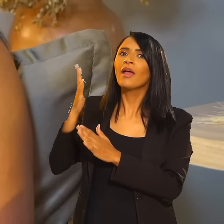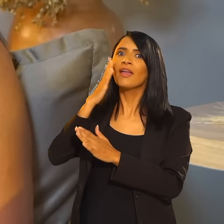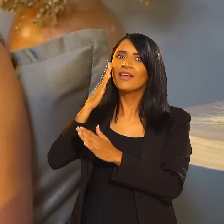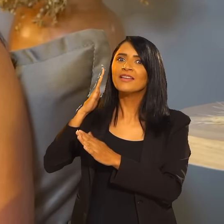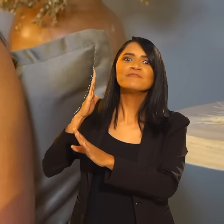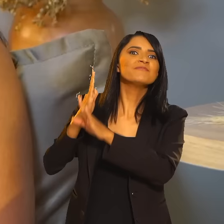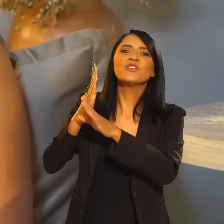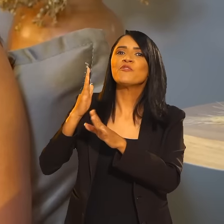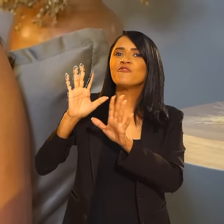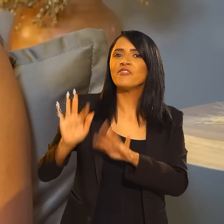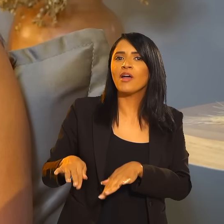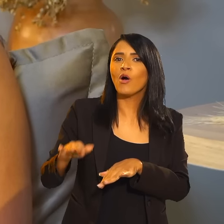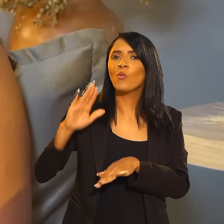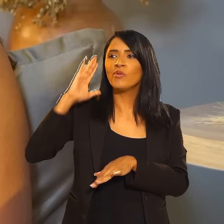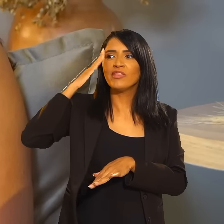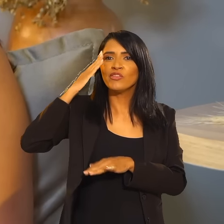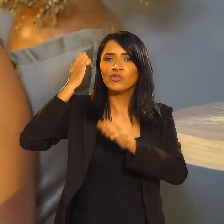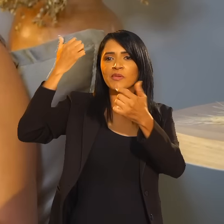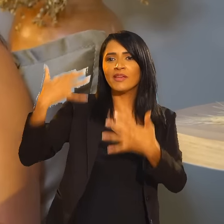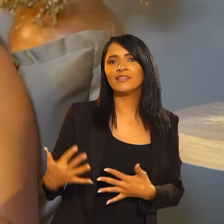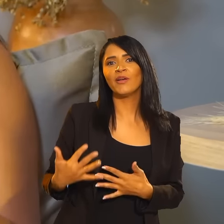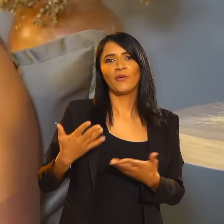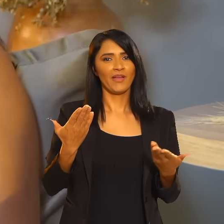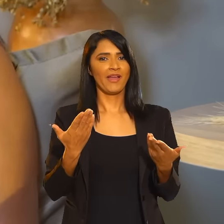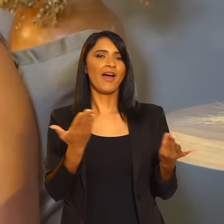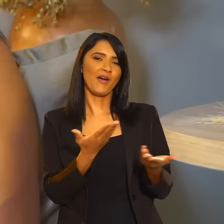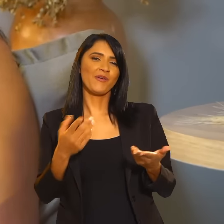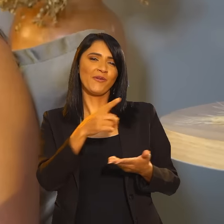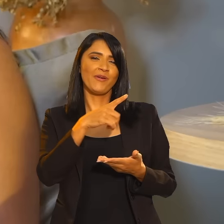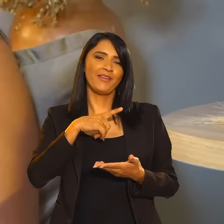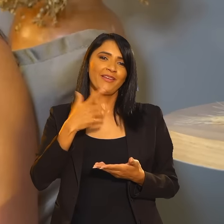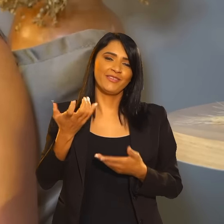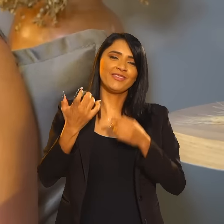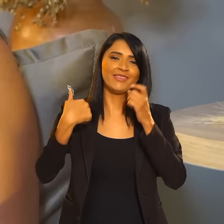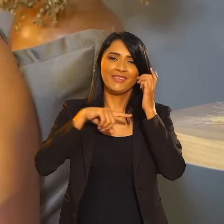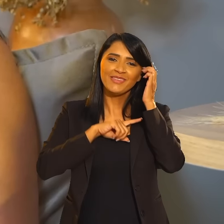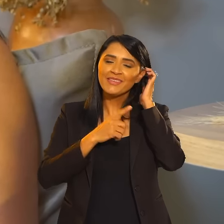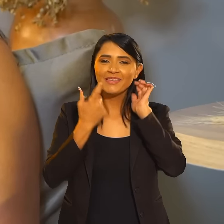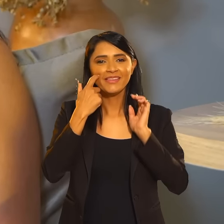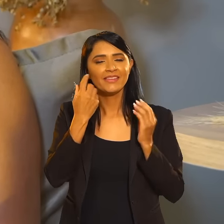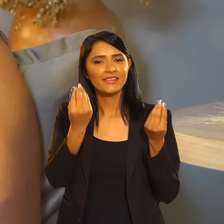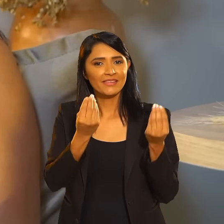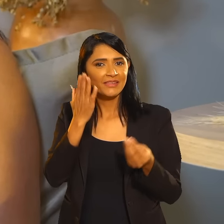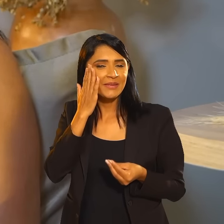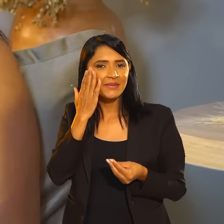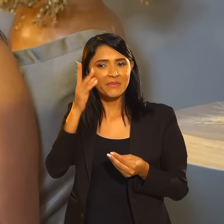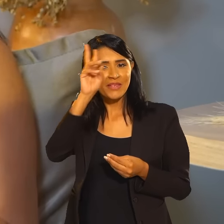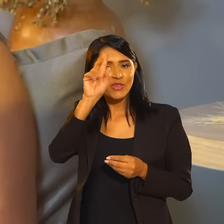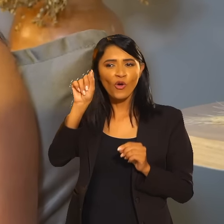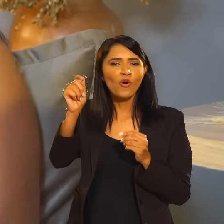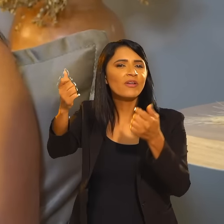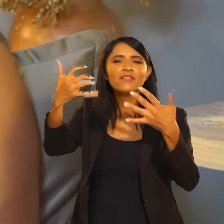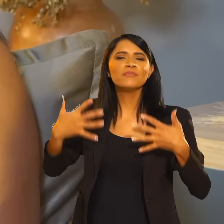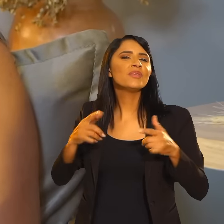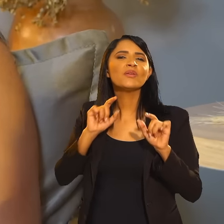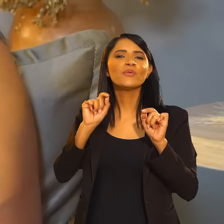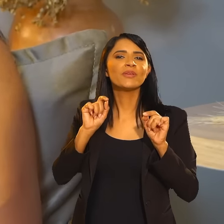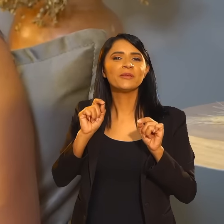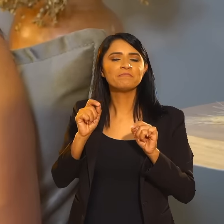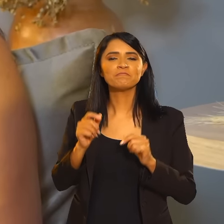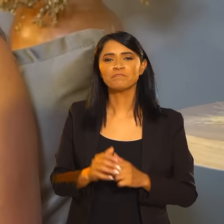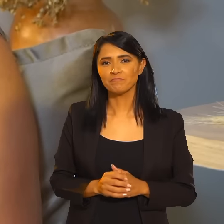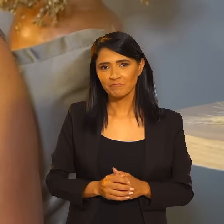e também a sua interpretação, que foi aqui agora, o que a gente queria, que essa história traz para a